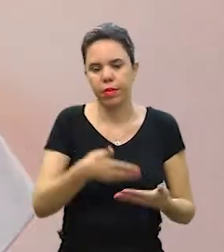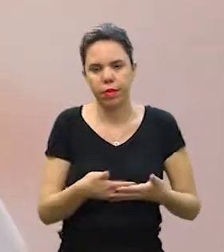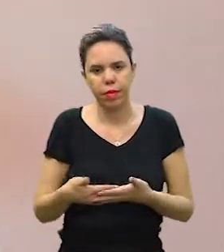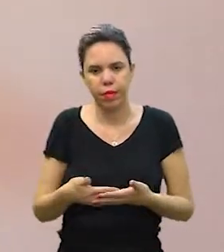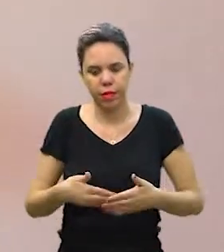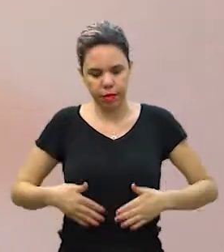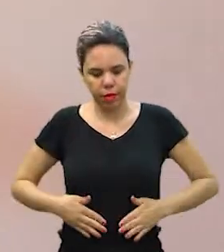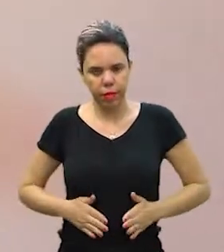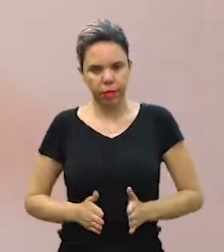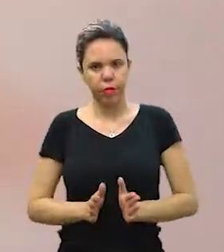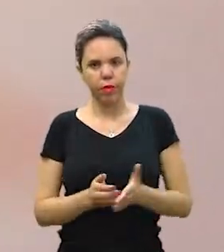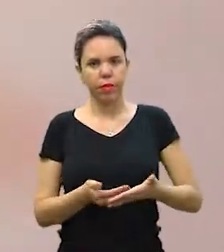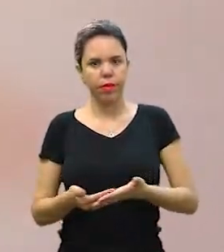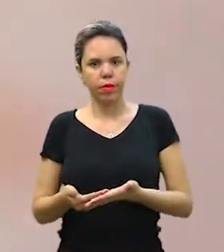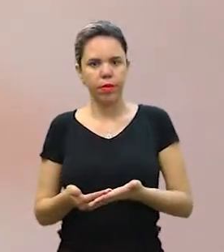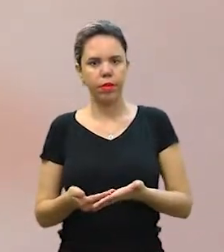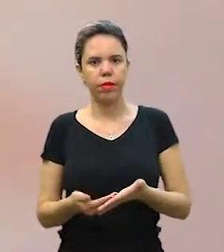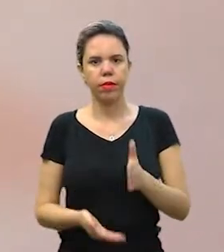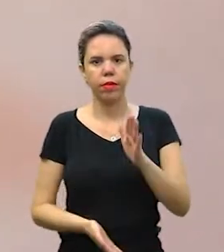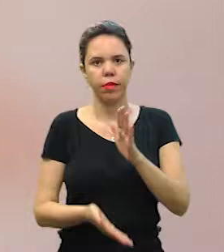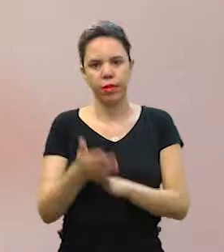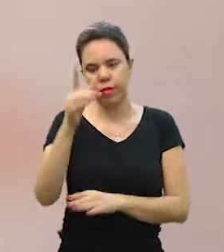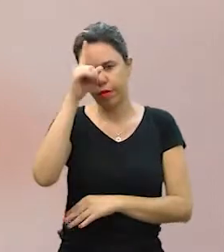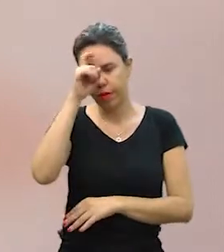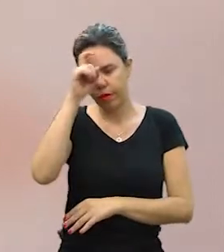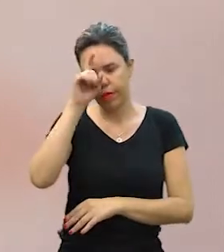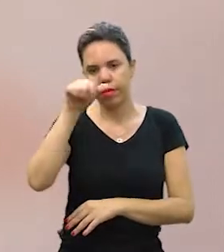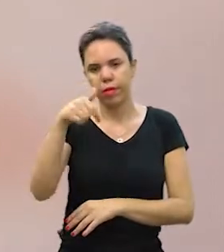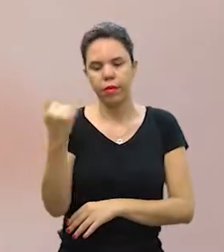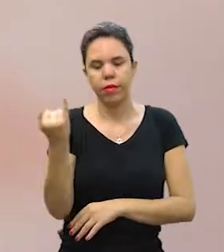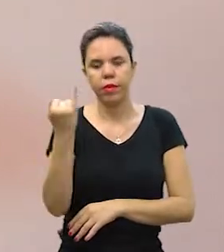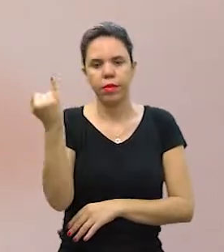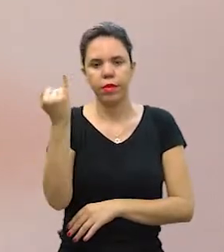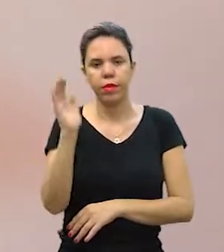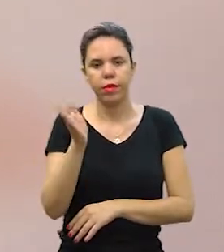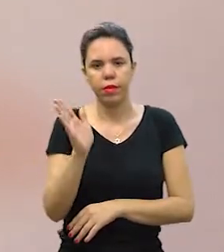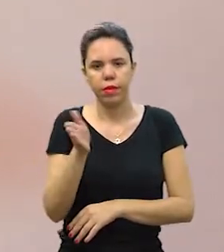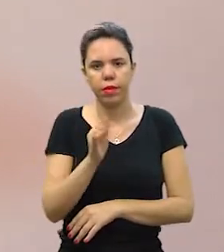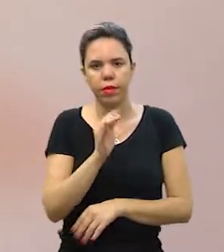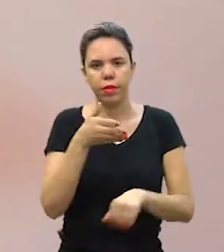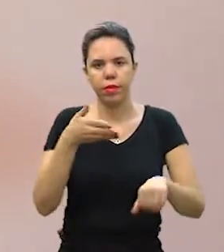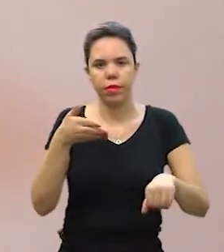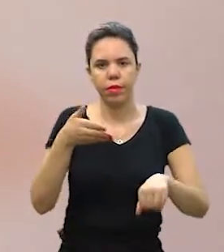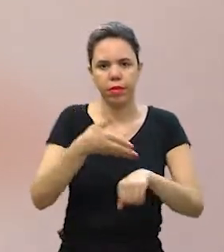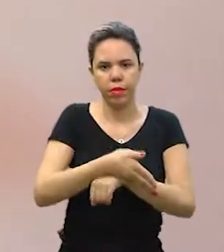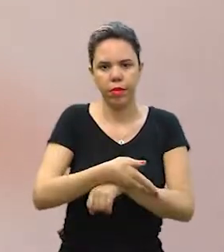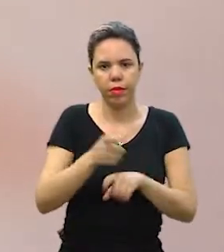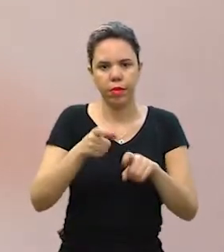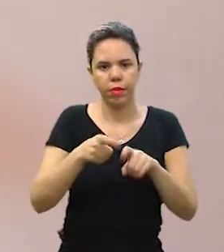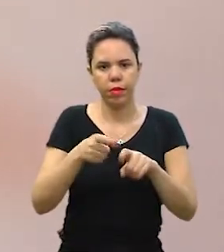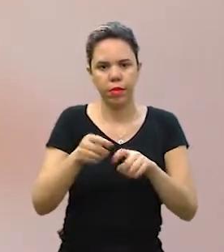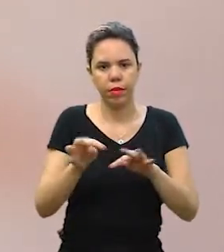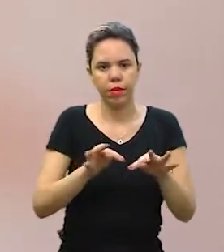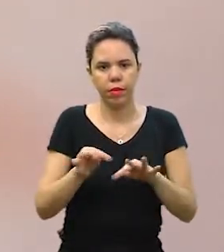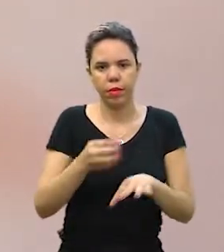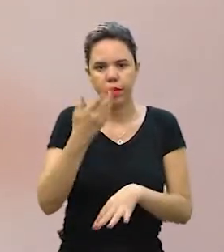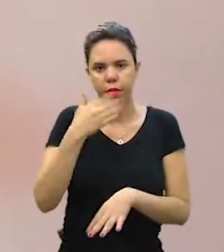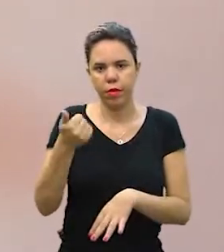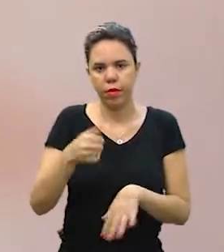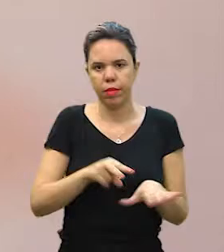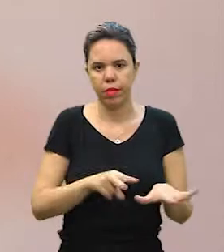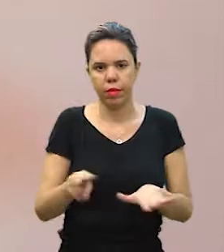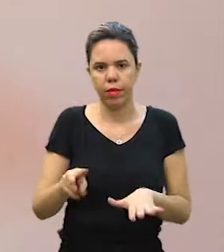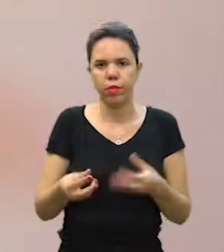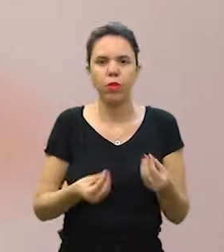Bebê nasceu, saiu da maternidade, é muito importante já visitar o pediatra logo na